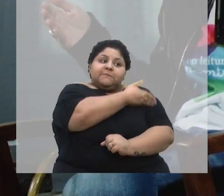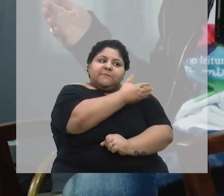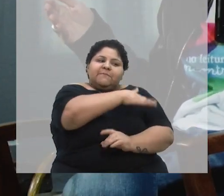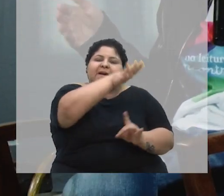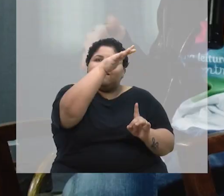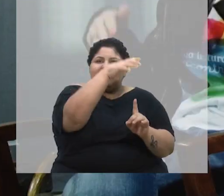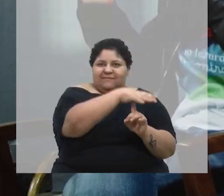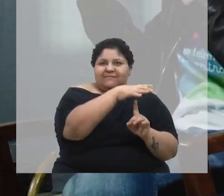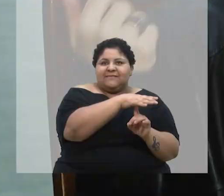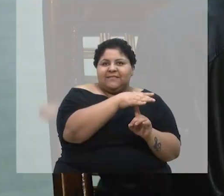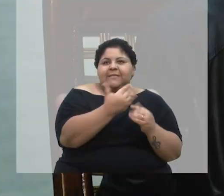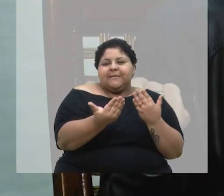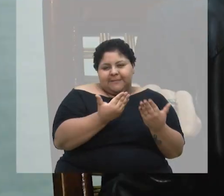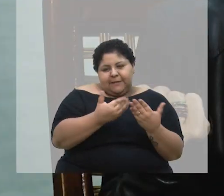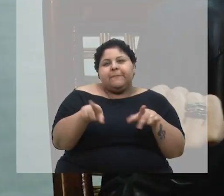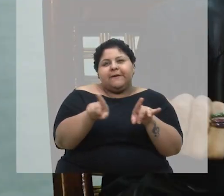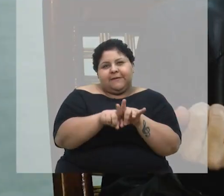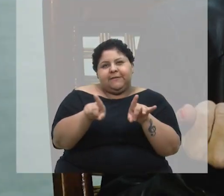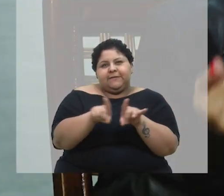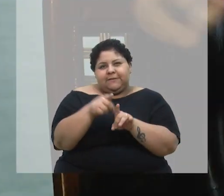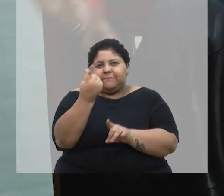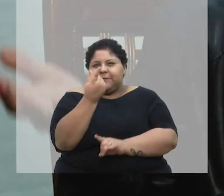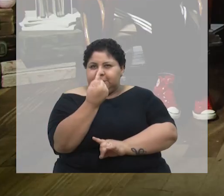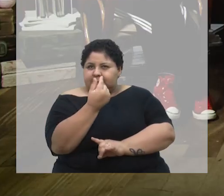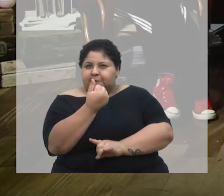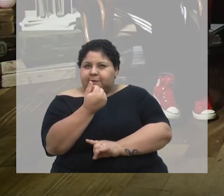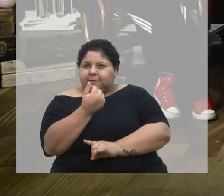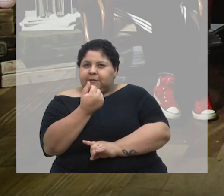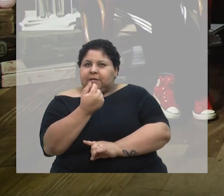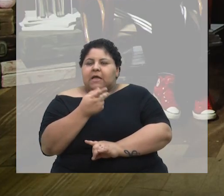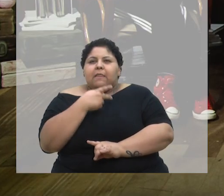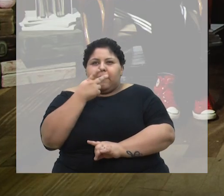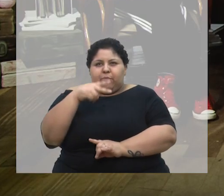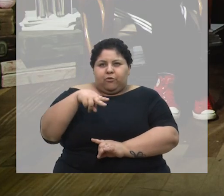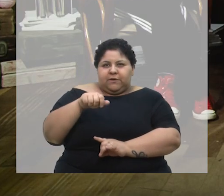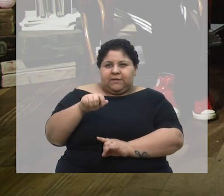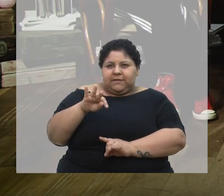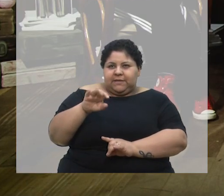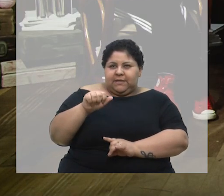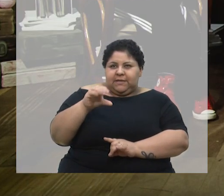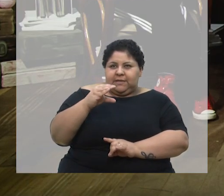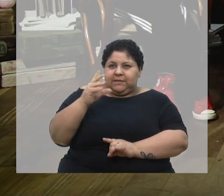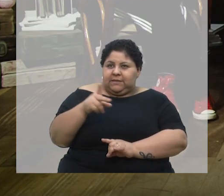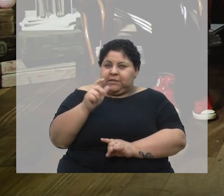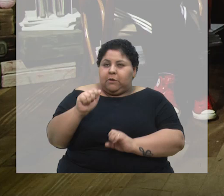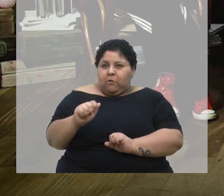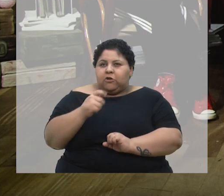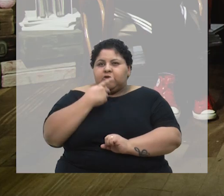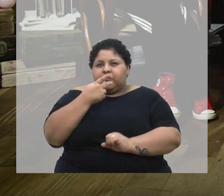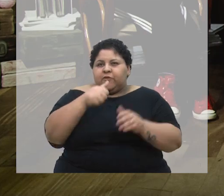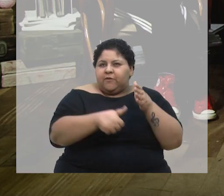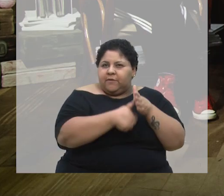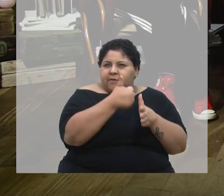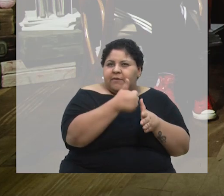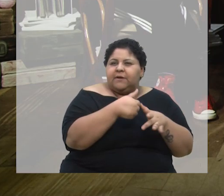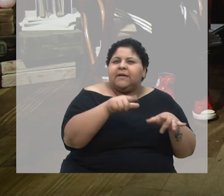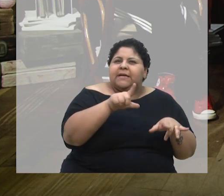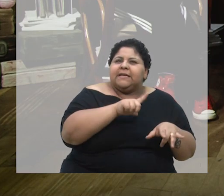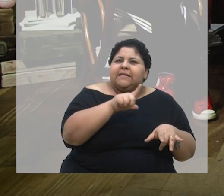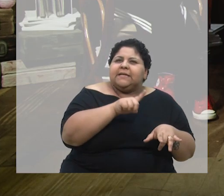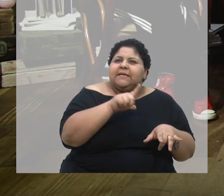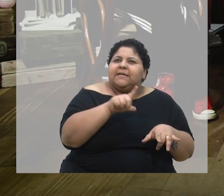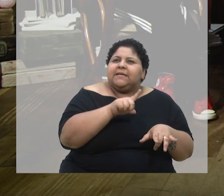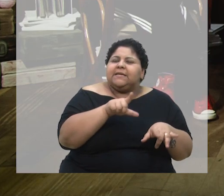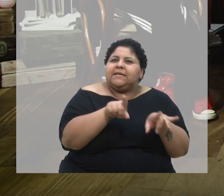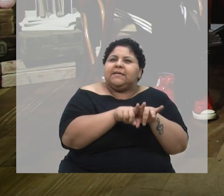feira. Então, isso também depende de valores, né? A Natasha pode falar melhor sobre isso, né? Ah, Natasha, queria que você contasse para nós do